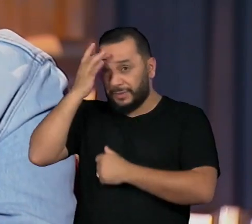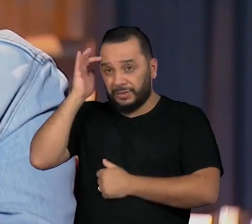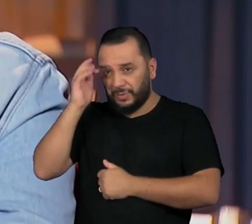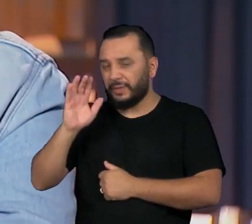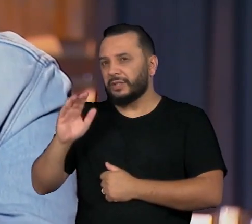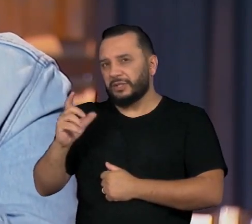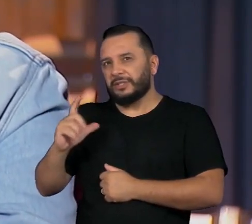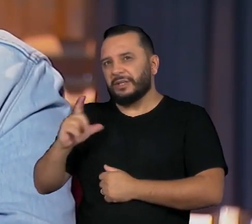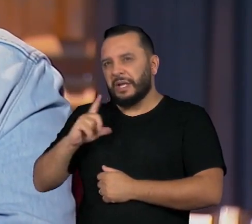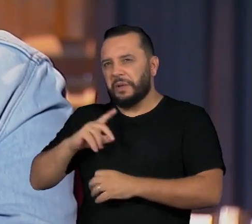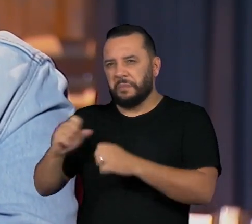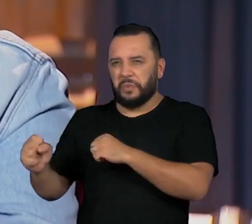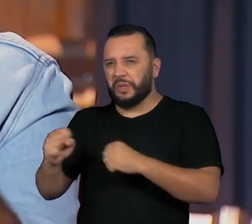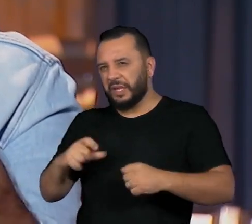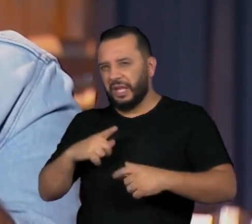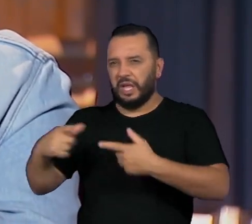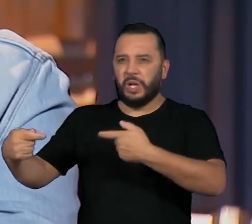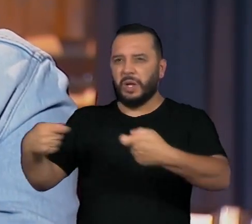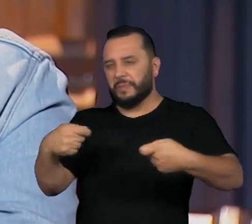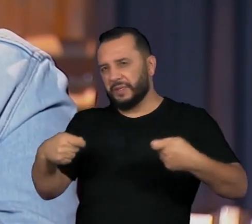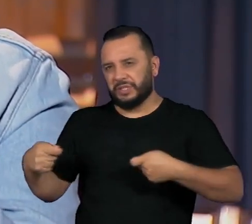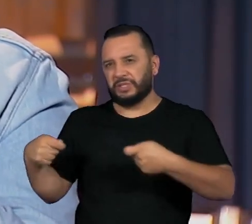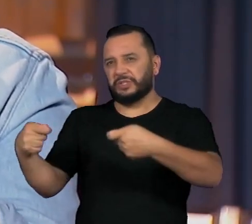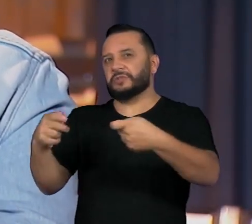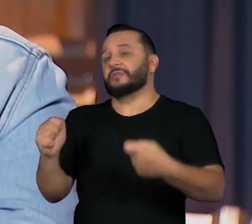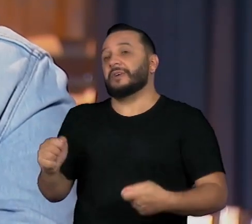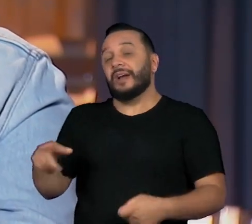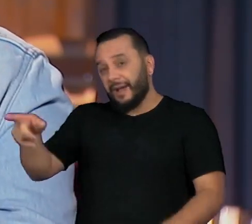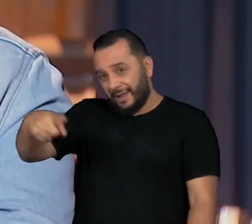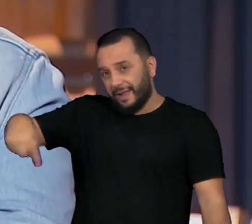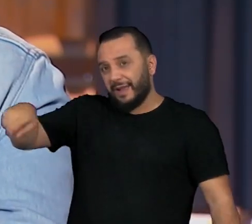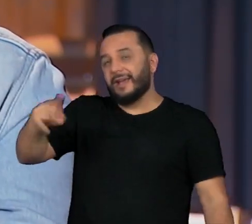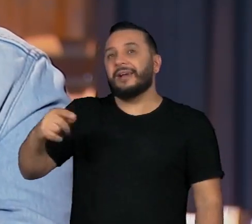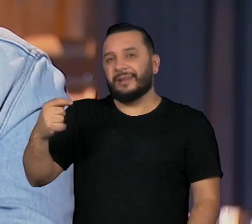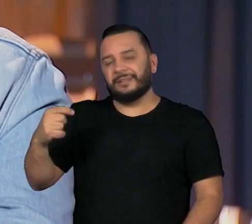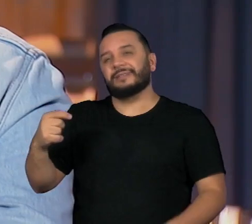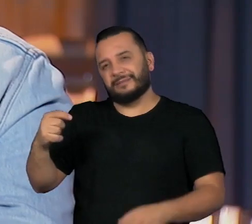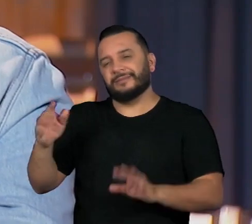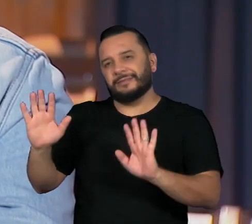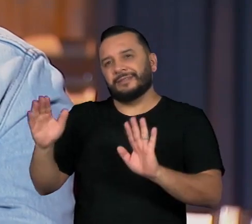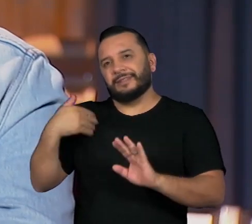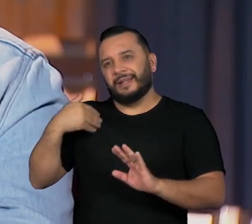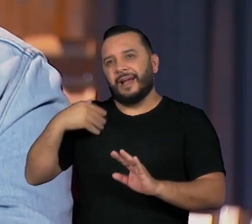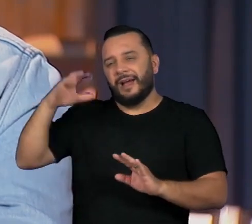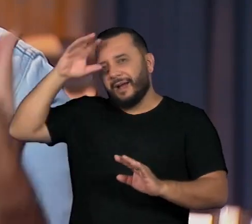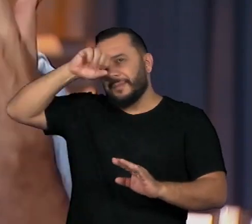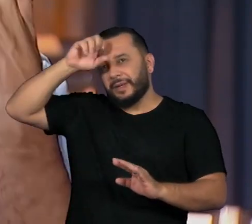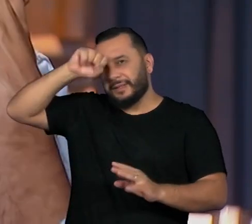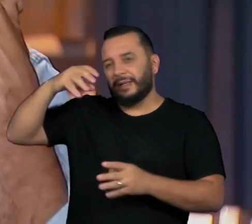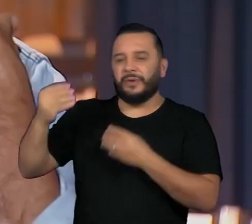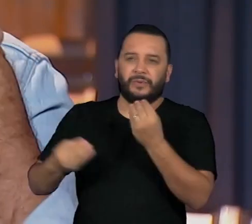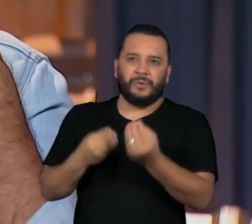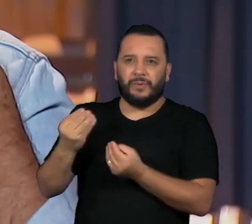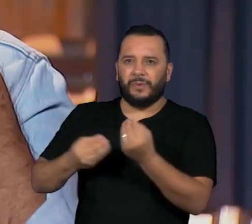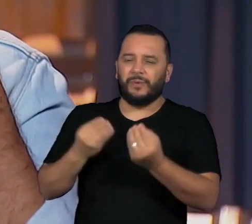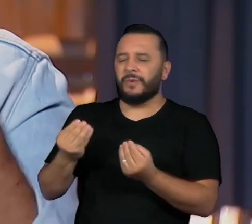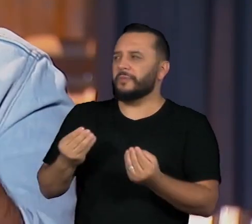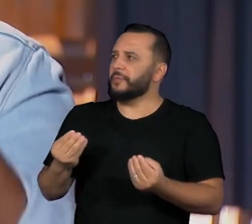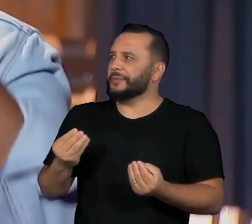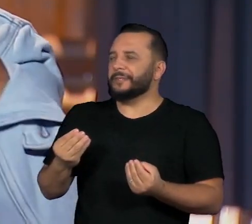dopaminérgicos, competitivos e acumuladores, essas pessoas têm muito a ganhar, porque elas vão encontrar uma plenitude muito